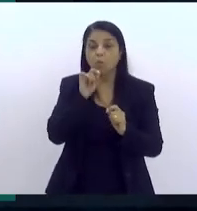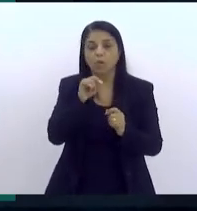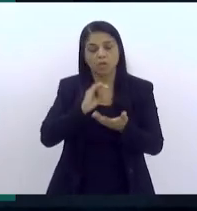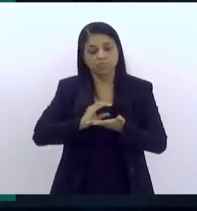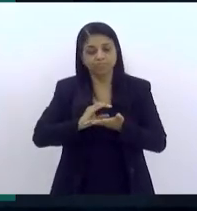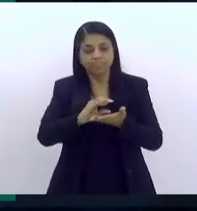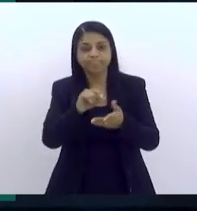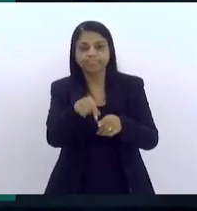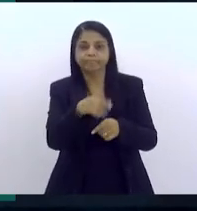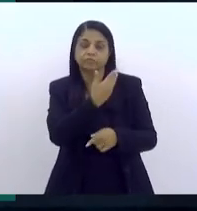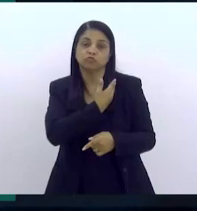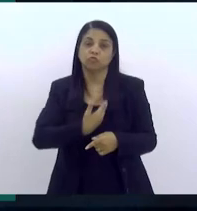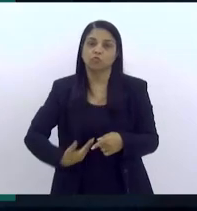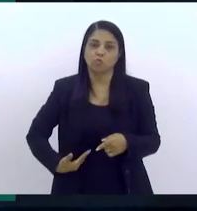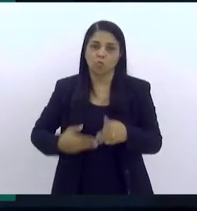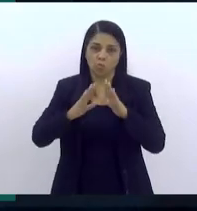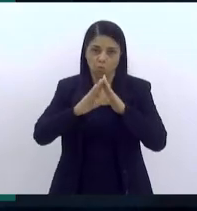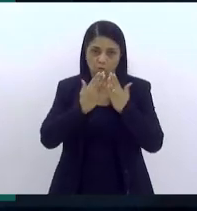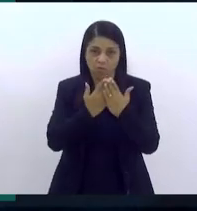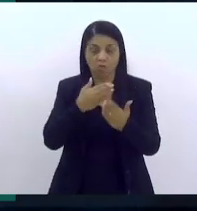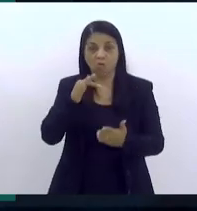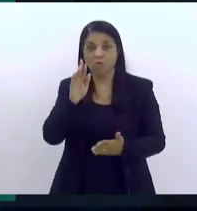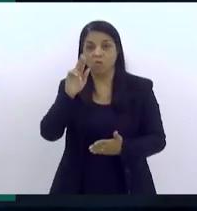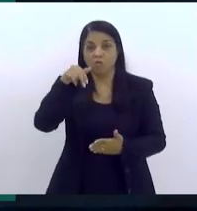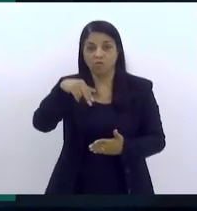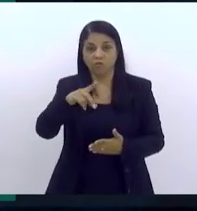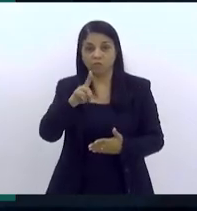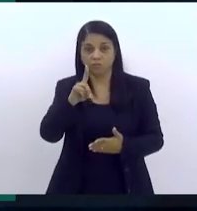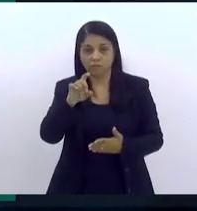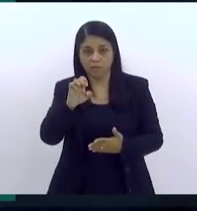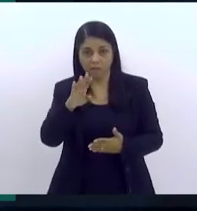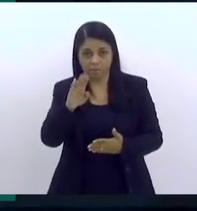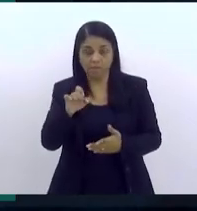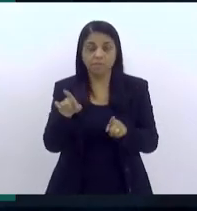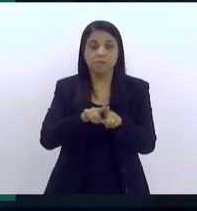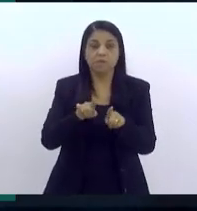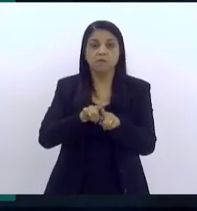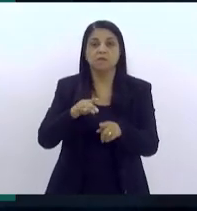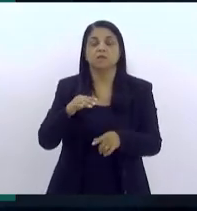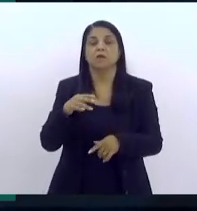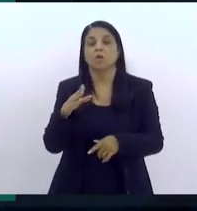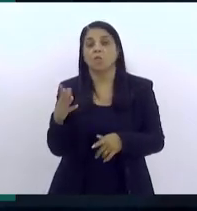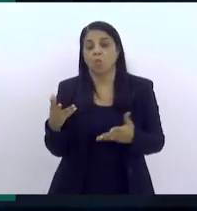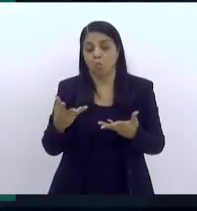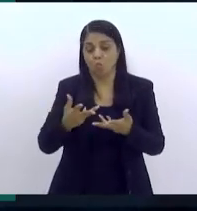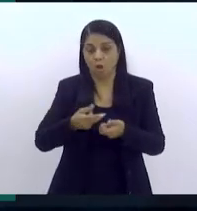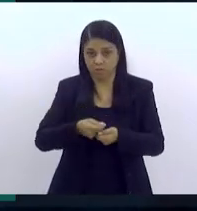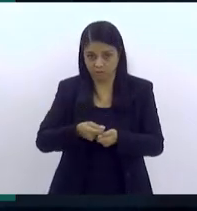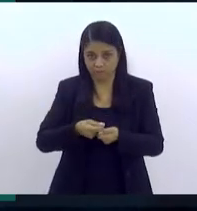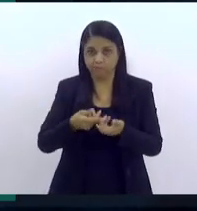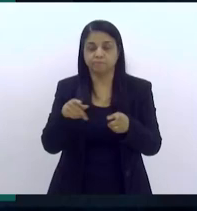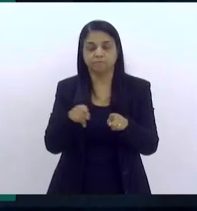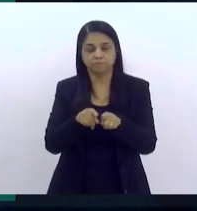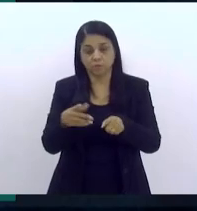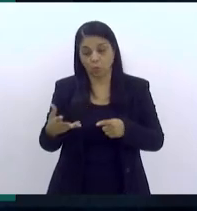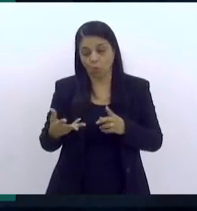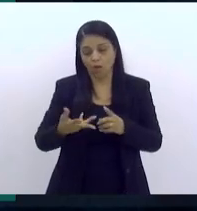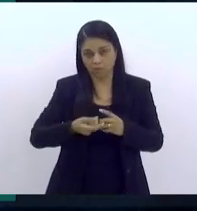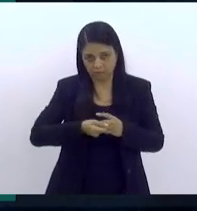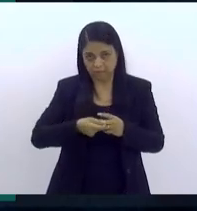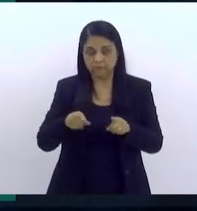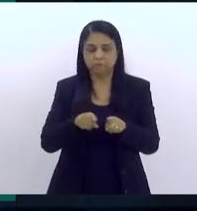e aí a gente tá falando do fundeb e do custo aluno qualidade a gente tem Total noção de que quando a gente fala